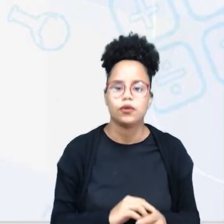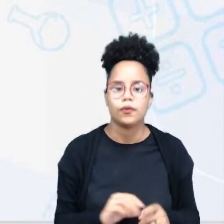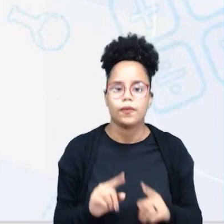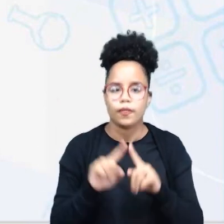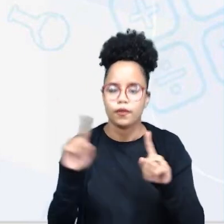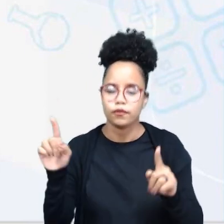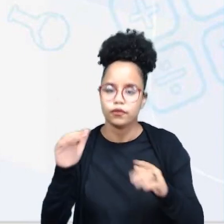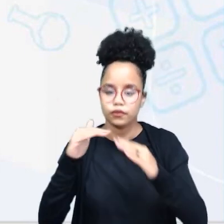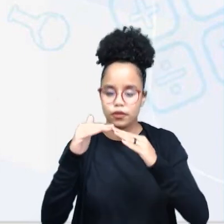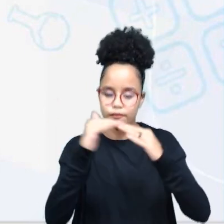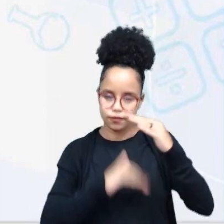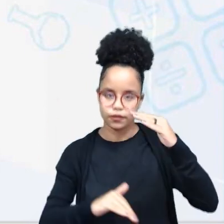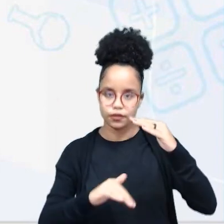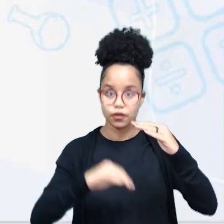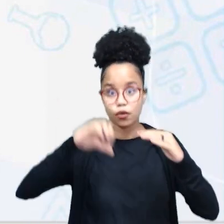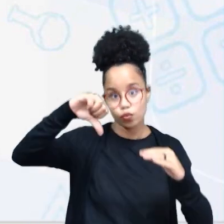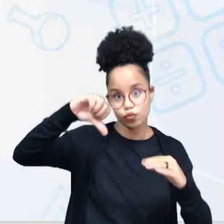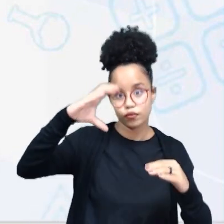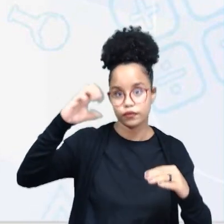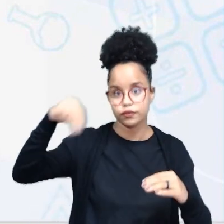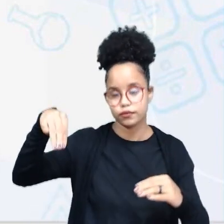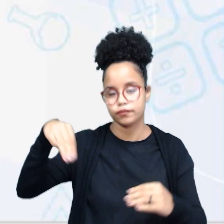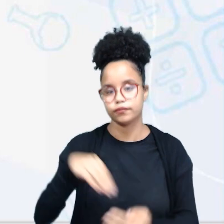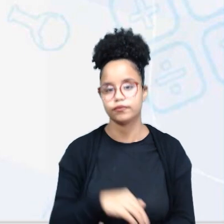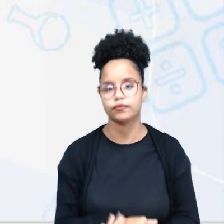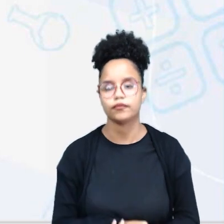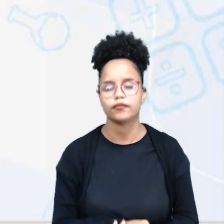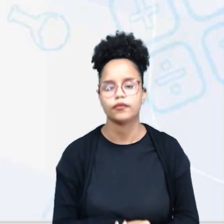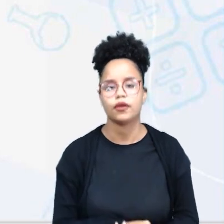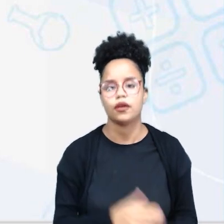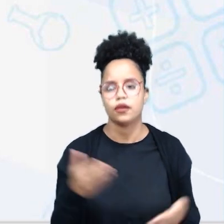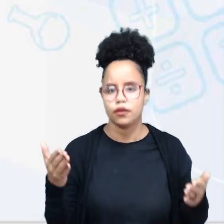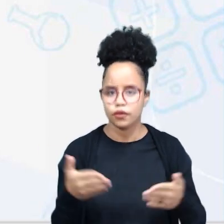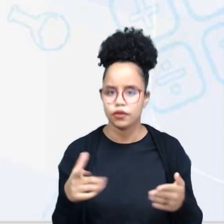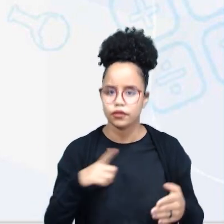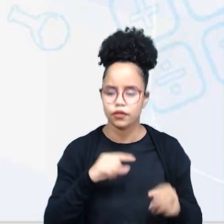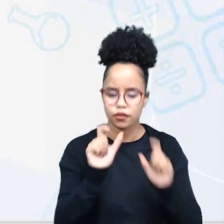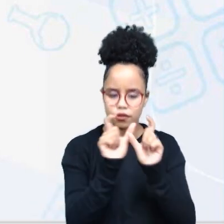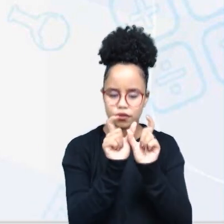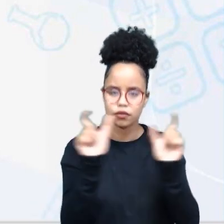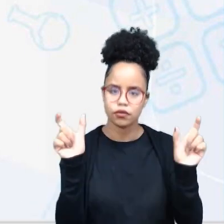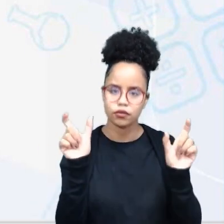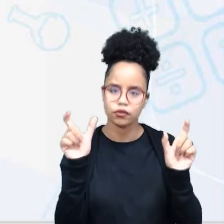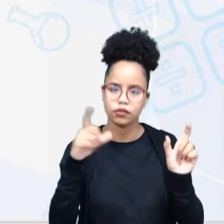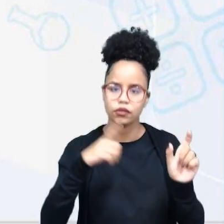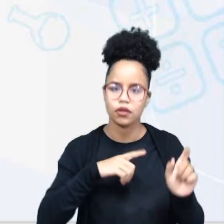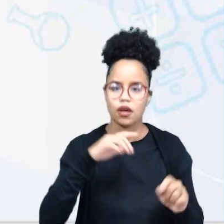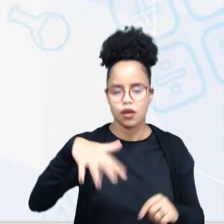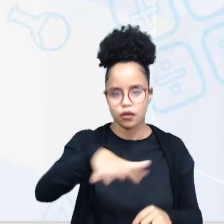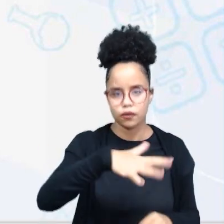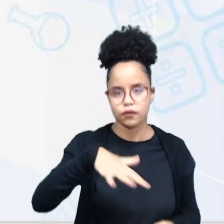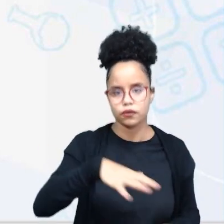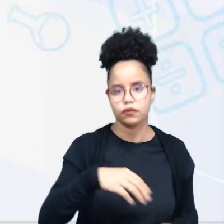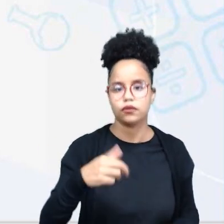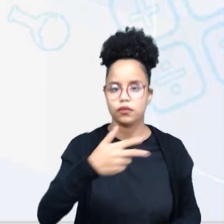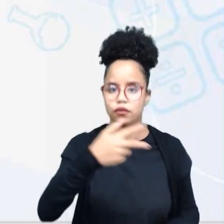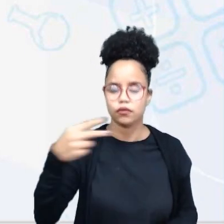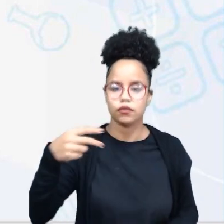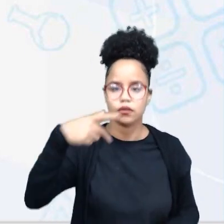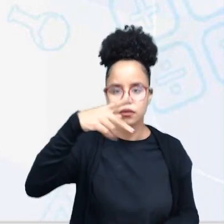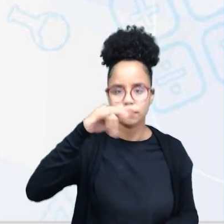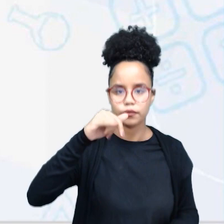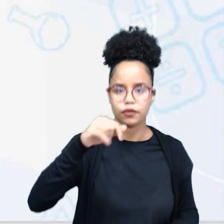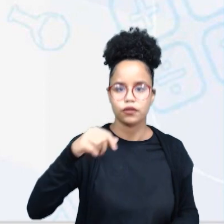o raio vai ser a metade né você nove e aí a gente tem a forma a área Iguape vezes é